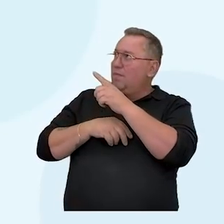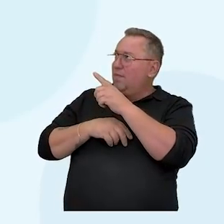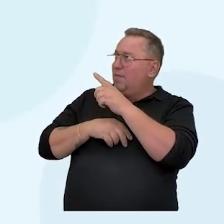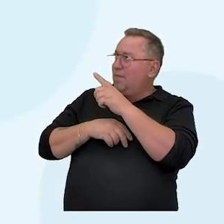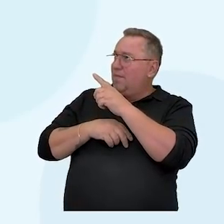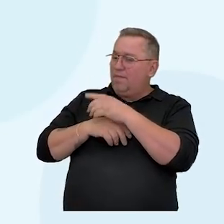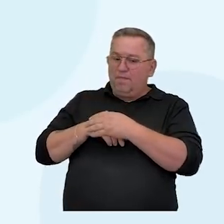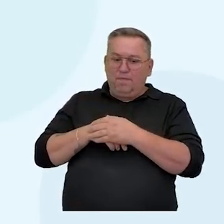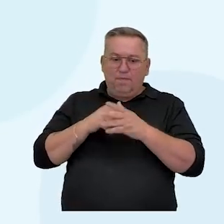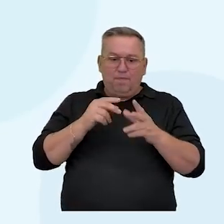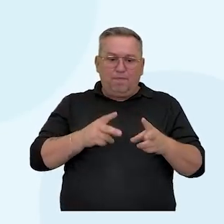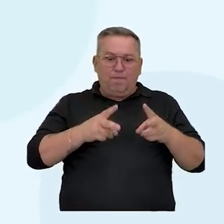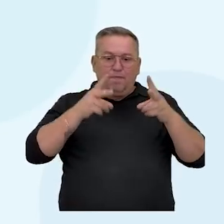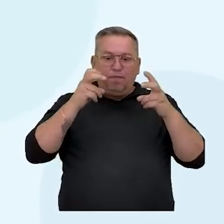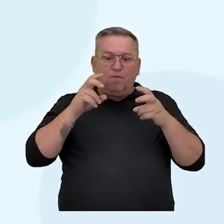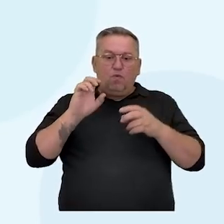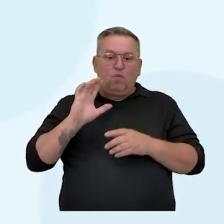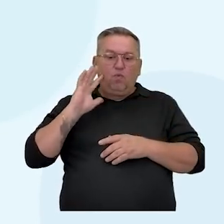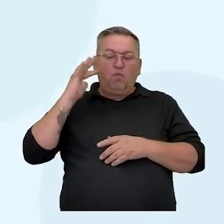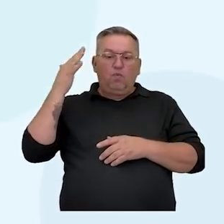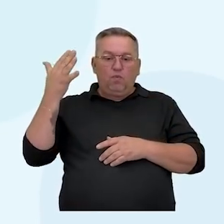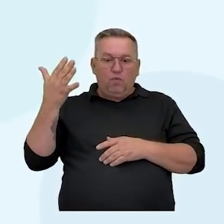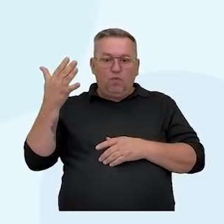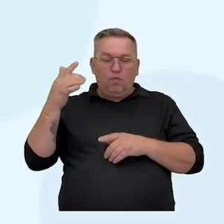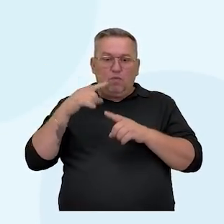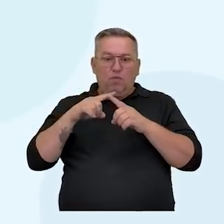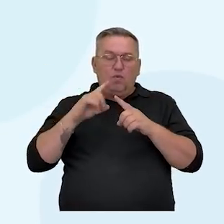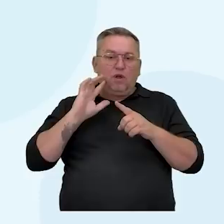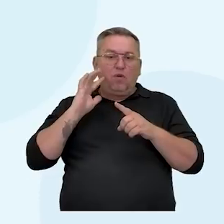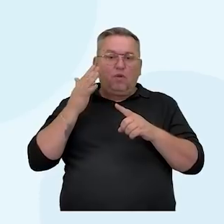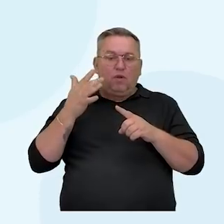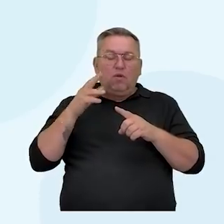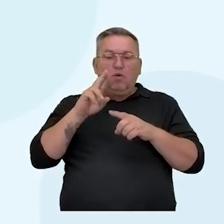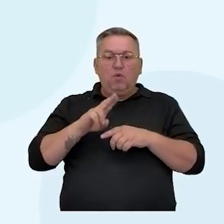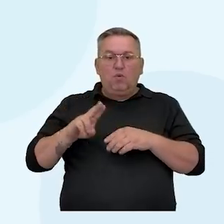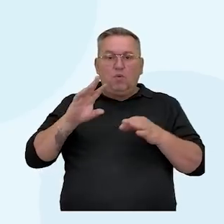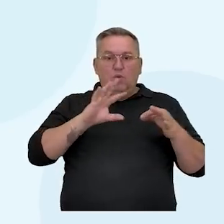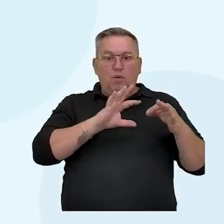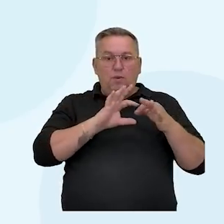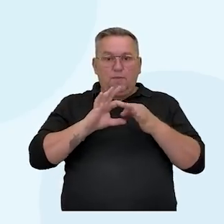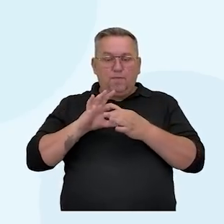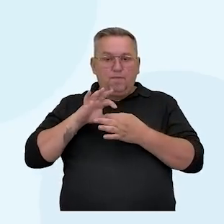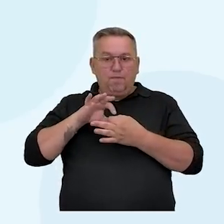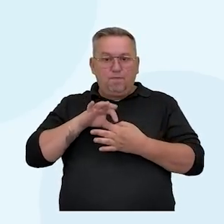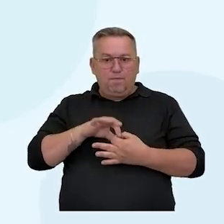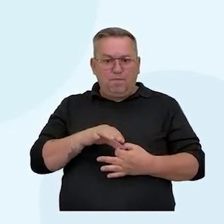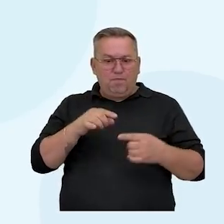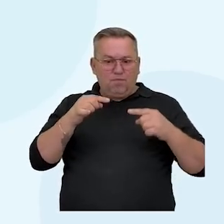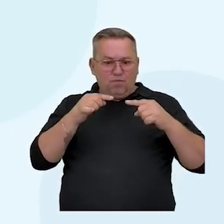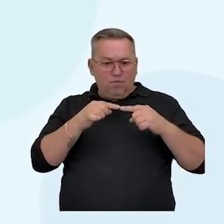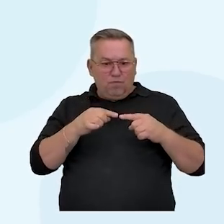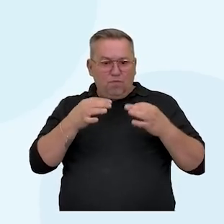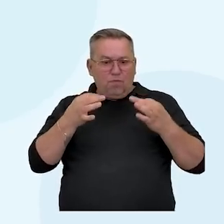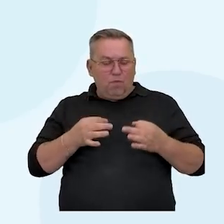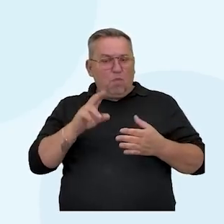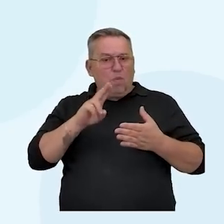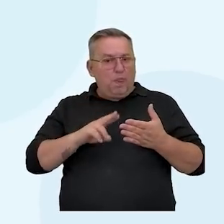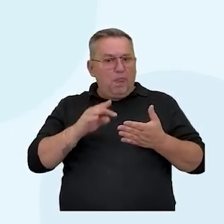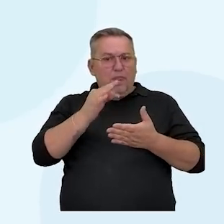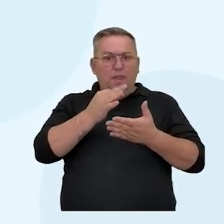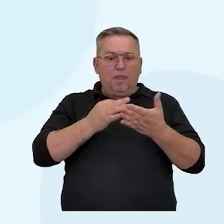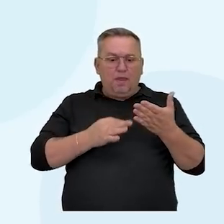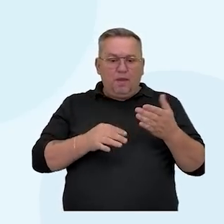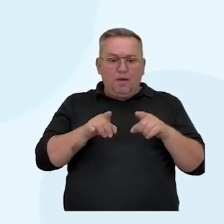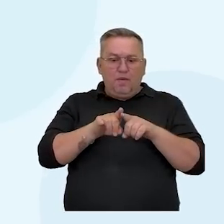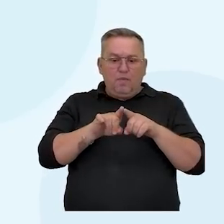lá. Perceber os efeitos de sentidos decorrentes do uso da coesão e da coerência na produção textual.